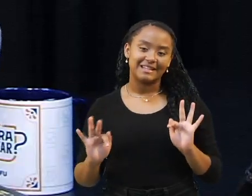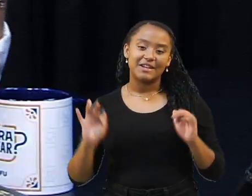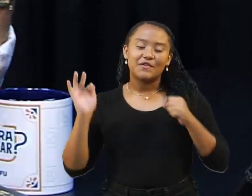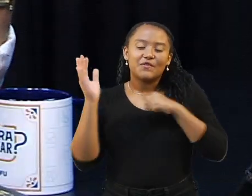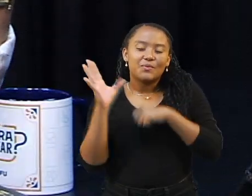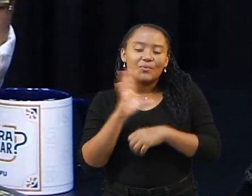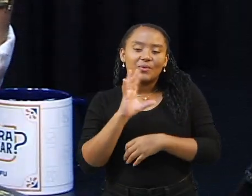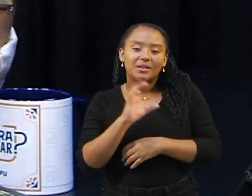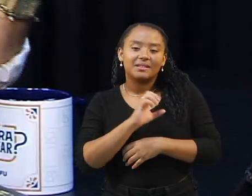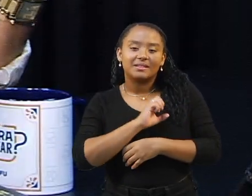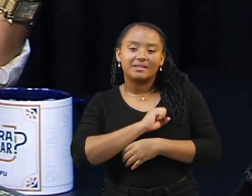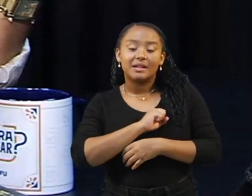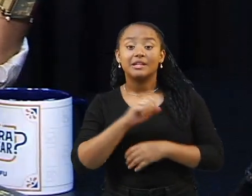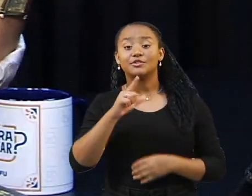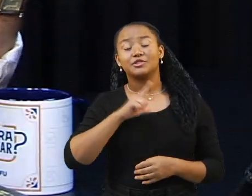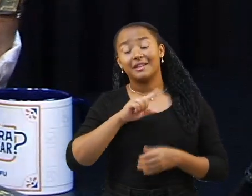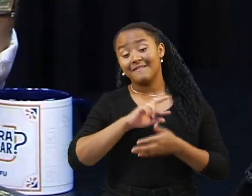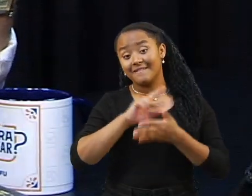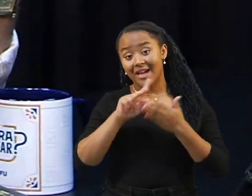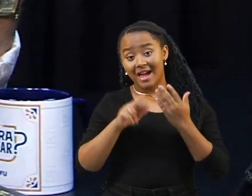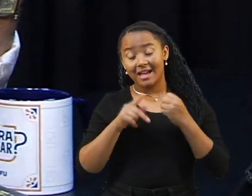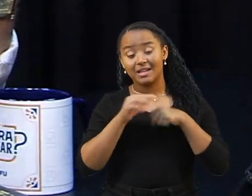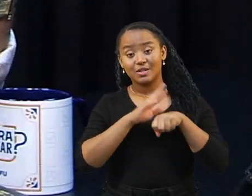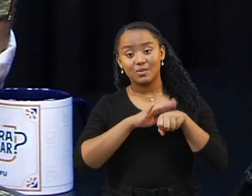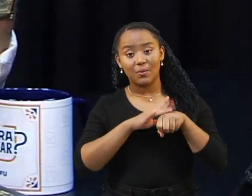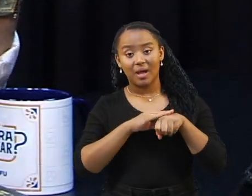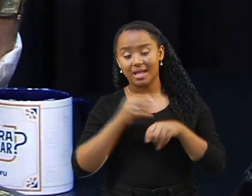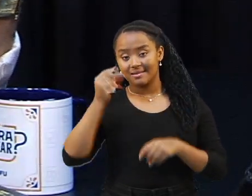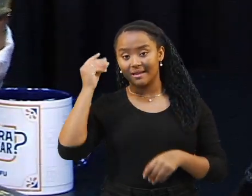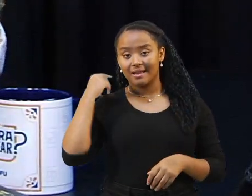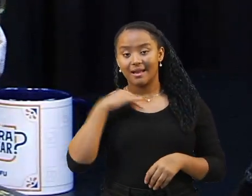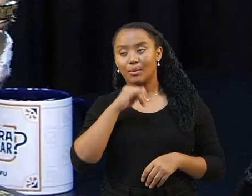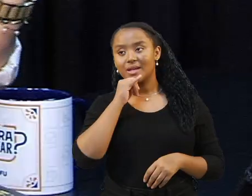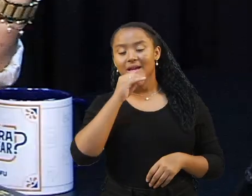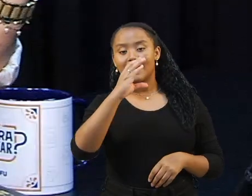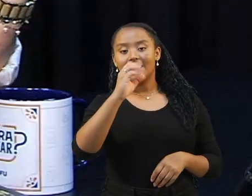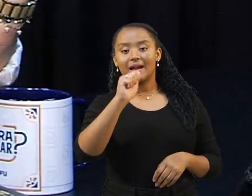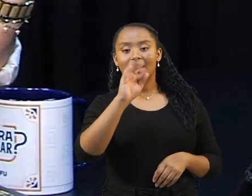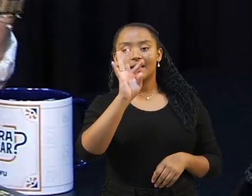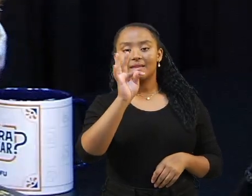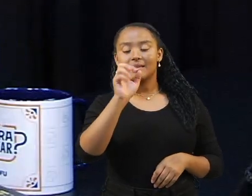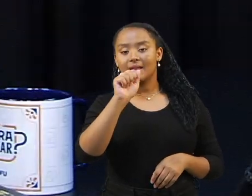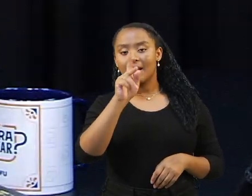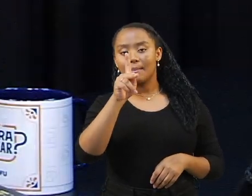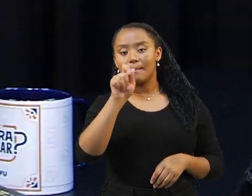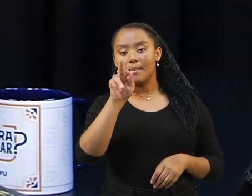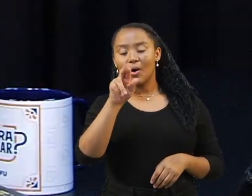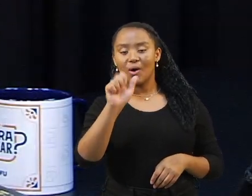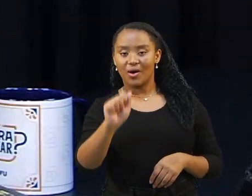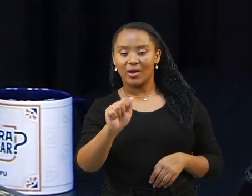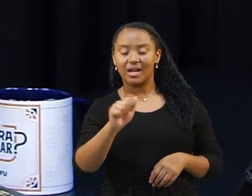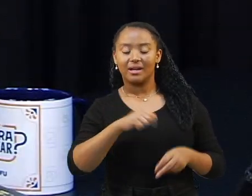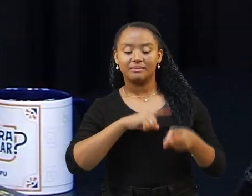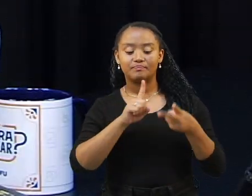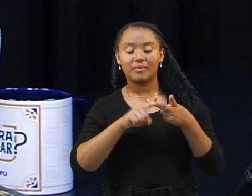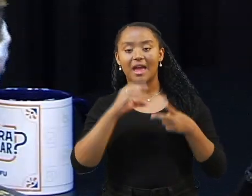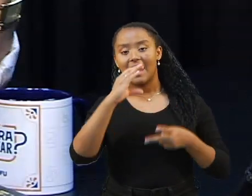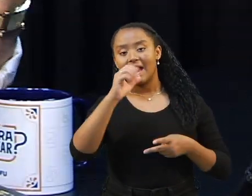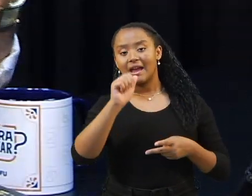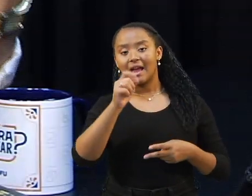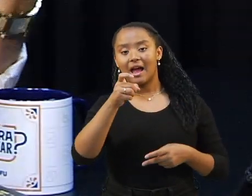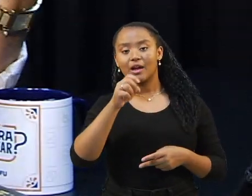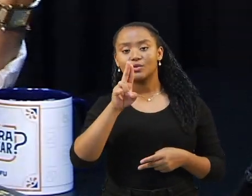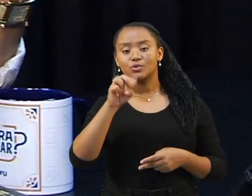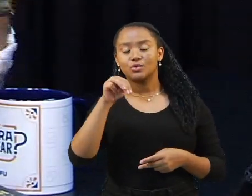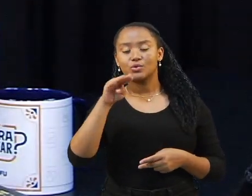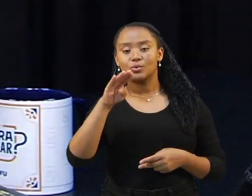cheia de doenças daquela época, né? Catapora, cachumba, eu tive todas. Mas assim, era todo